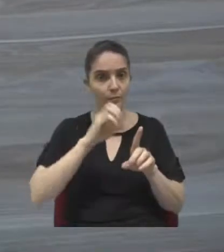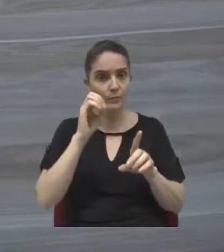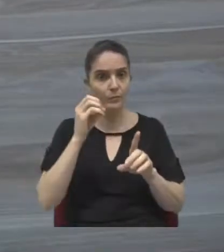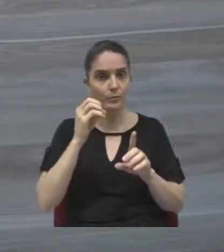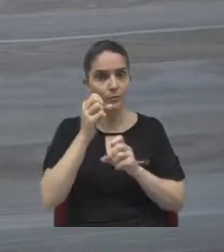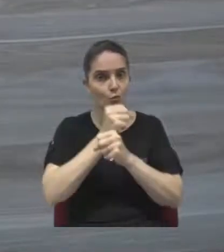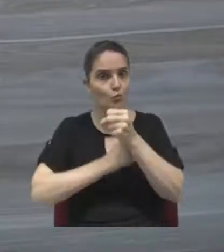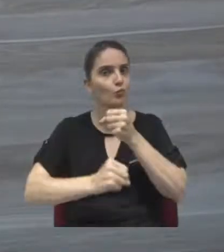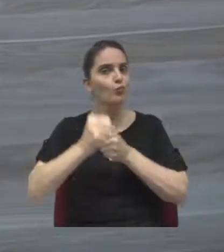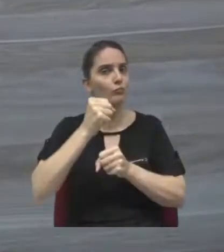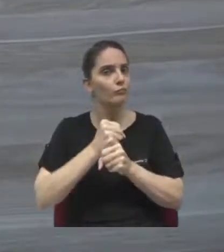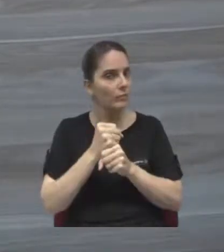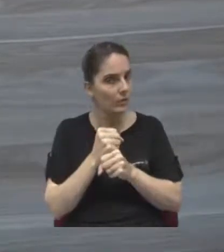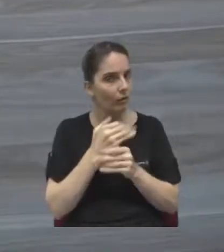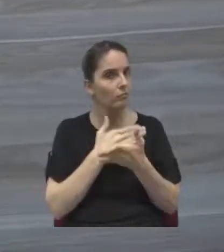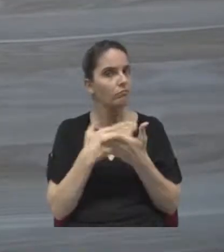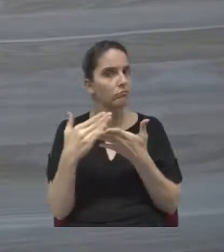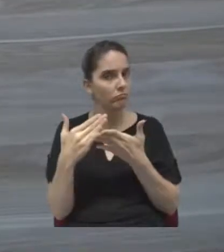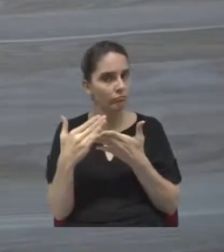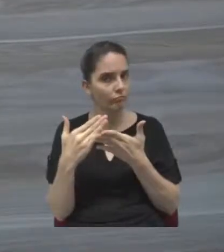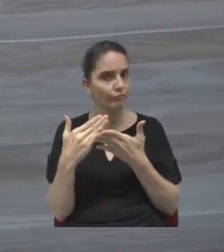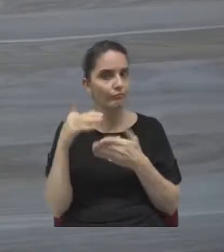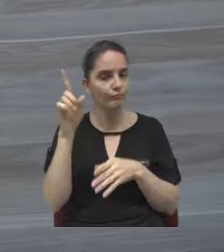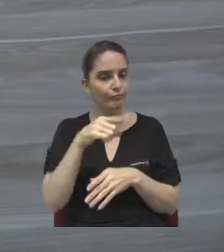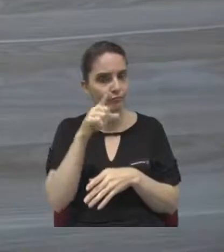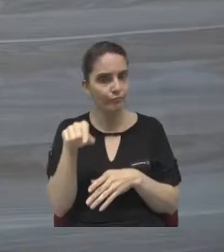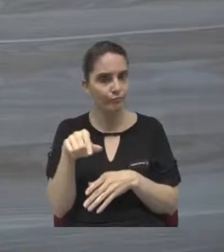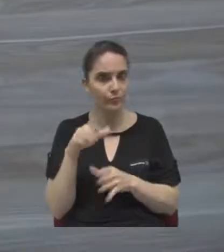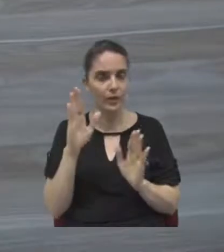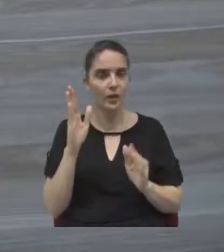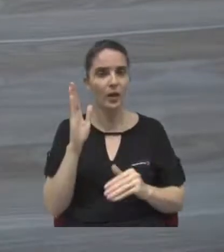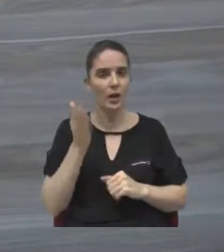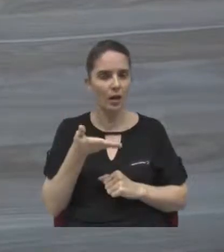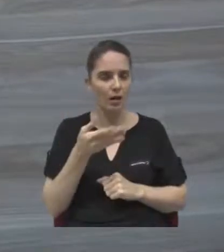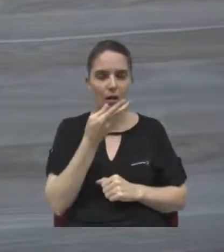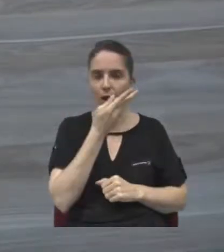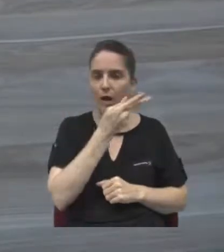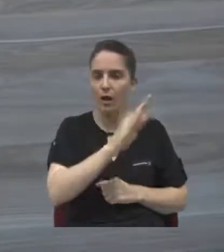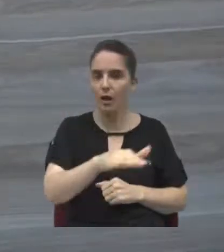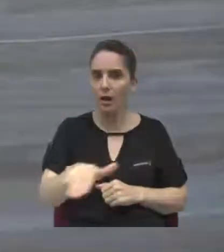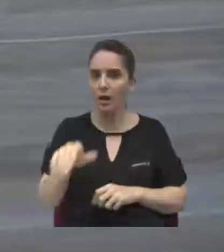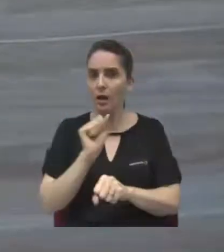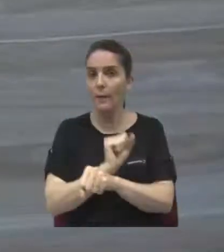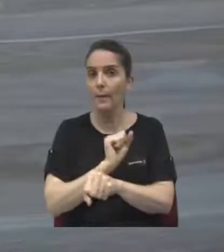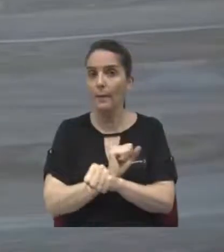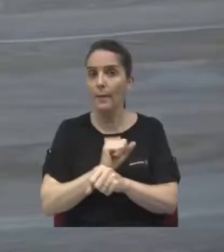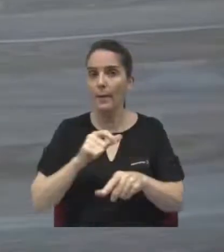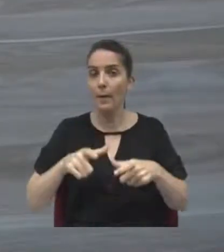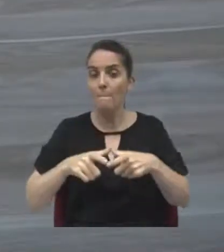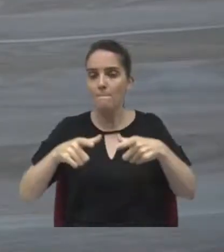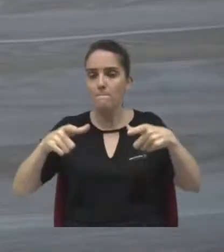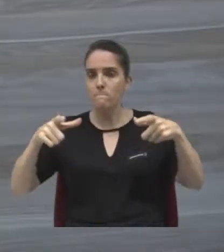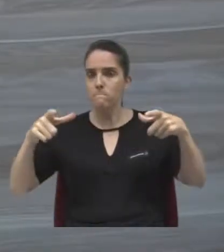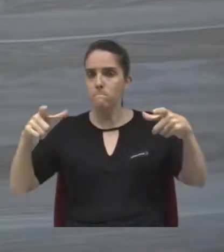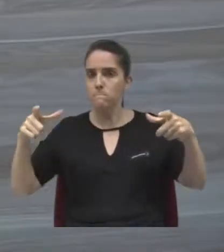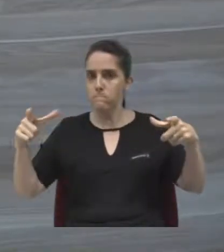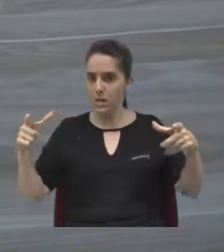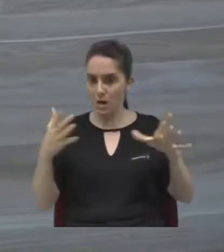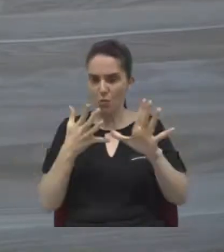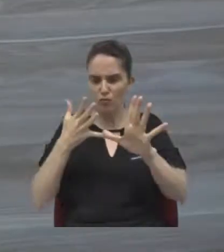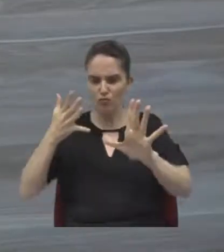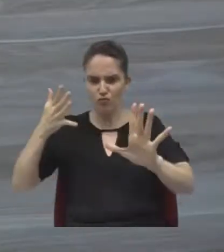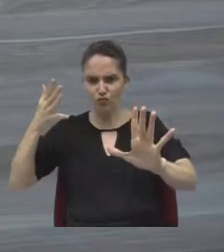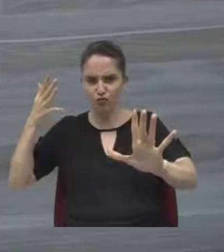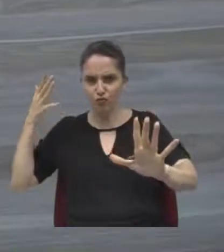passado. Dessa forma, o número de crianças aguardando uma vaga em creche supera em muito o cadastro